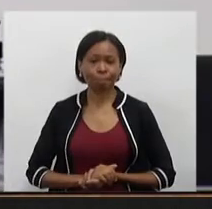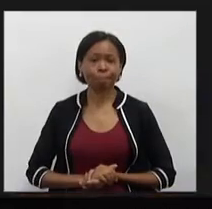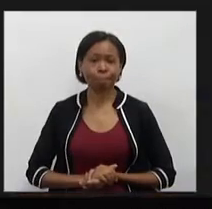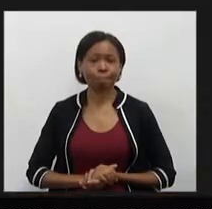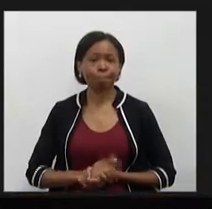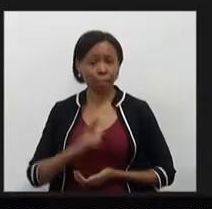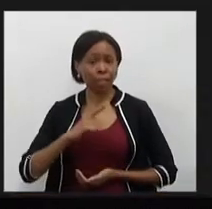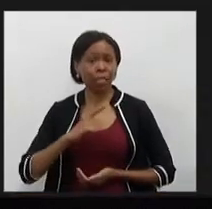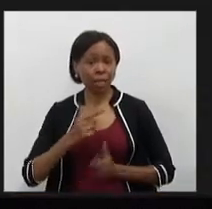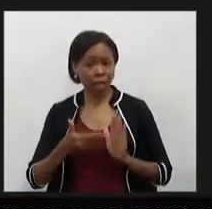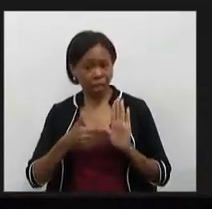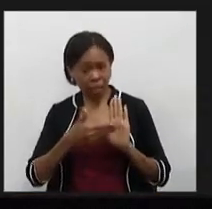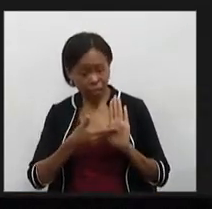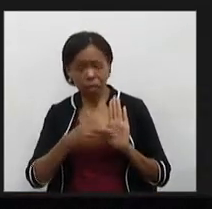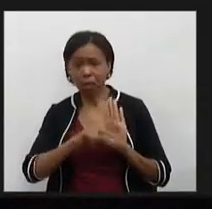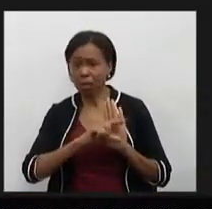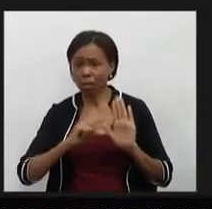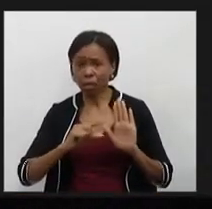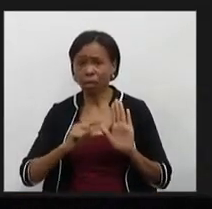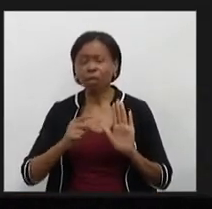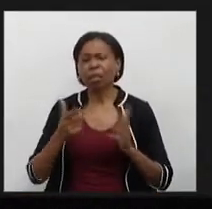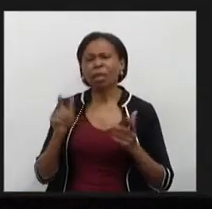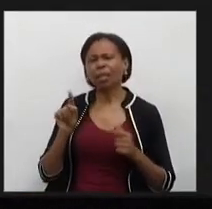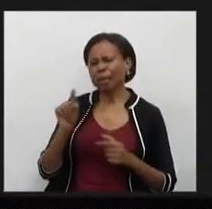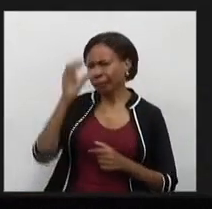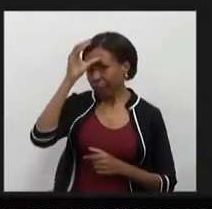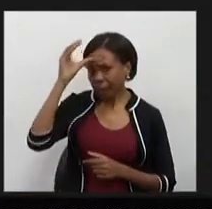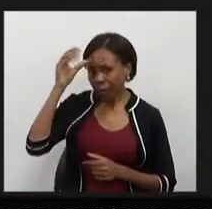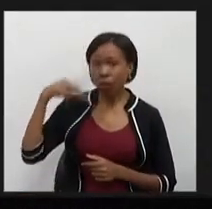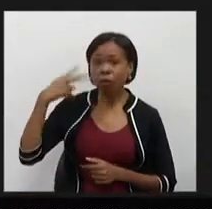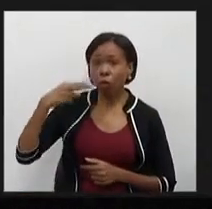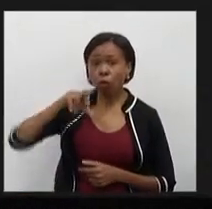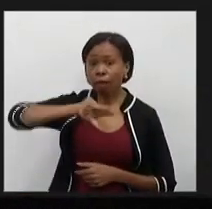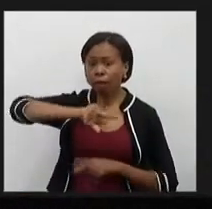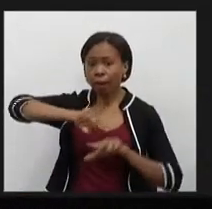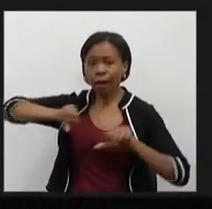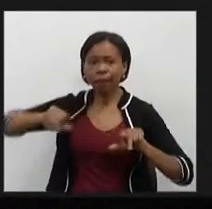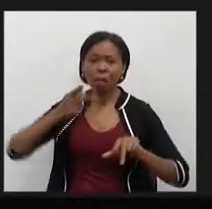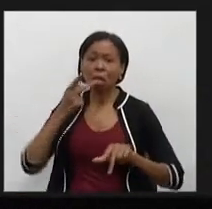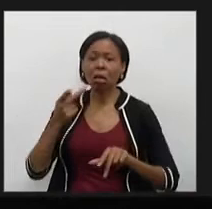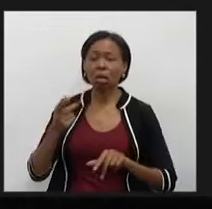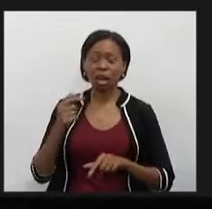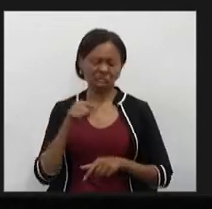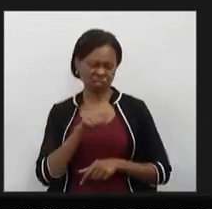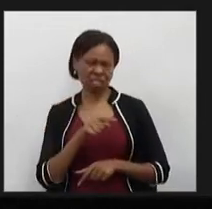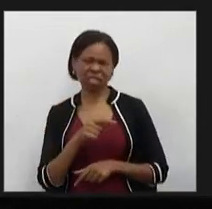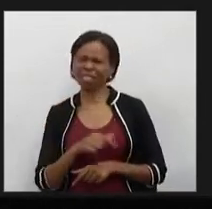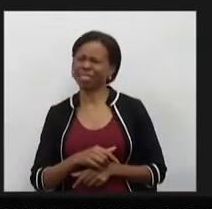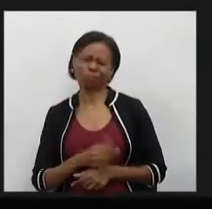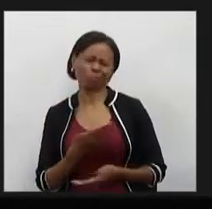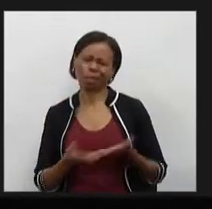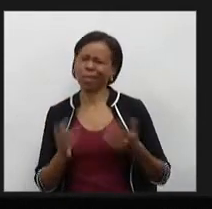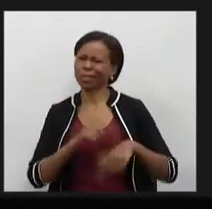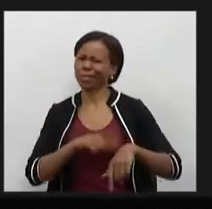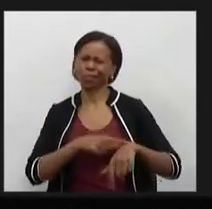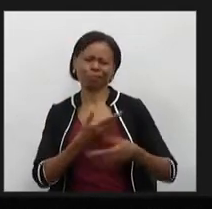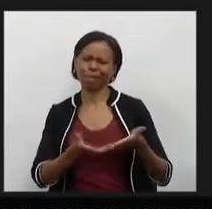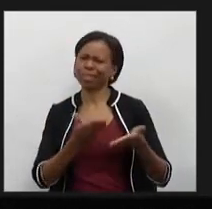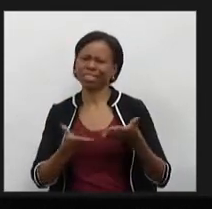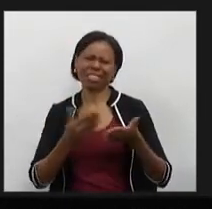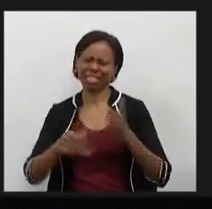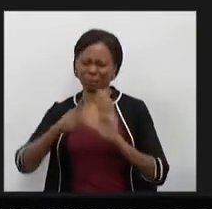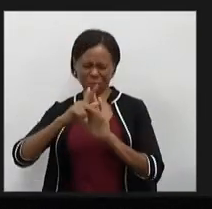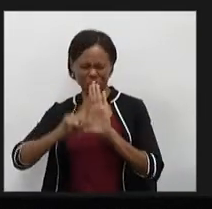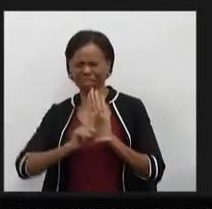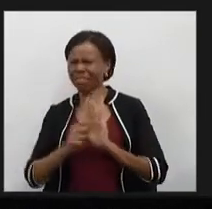E vários vereadores da Câmara falaram comigo: Rodrigo, você está perdendo tempo, esse projeto o prefeito não vai sancionar. Então eu